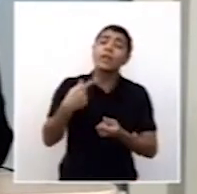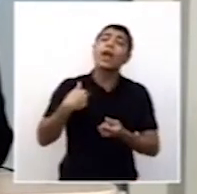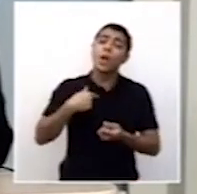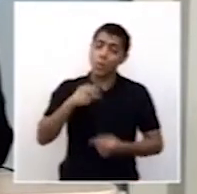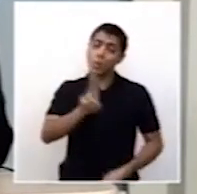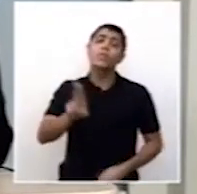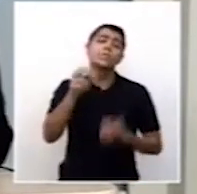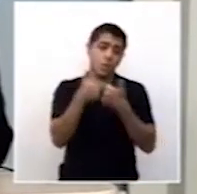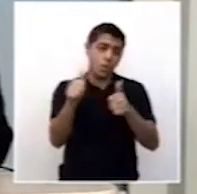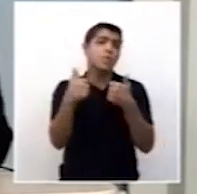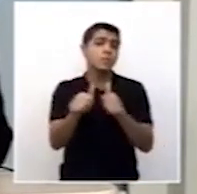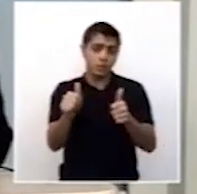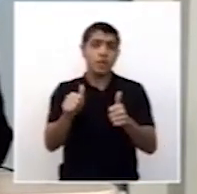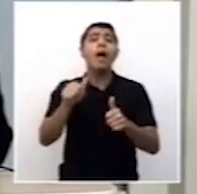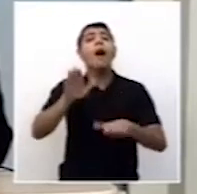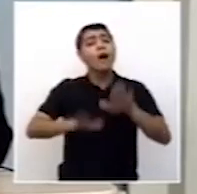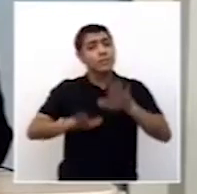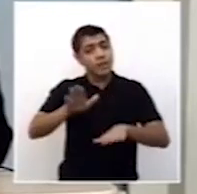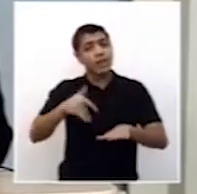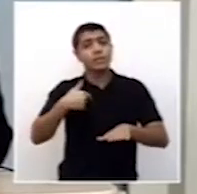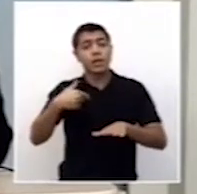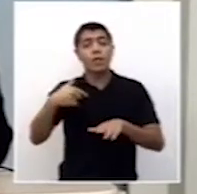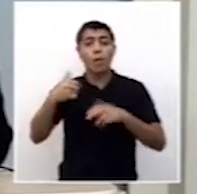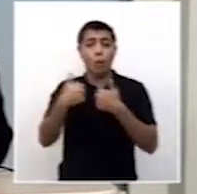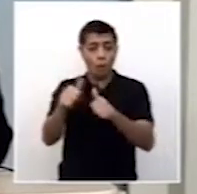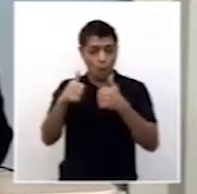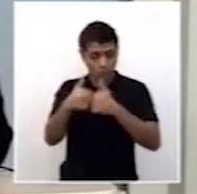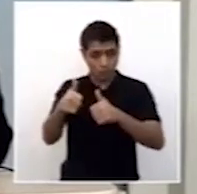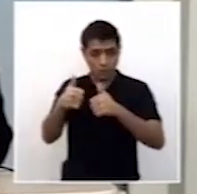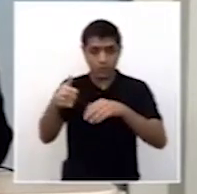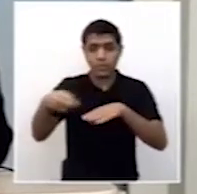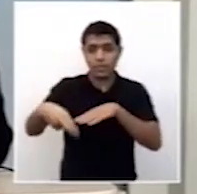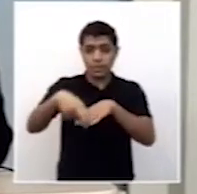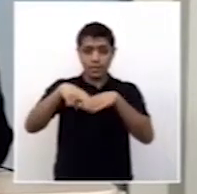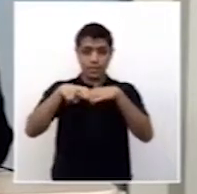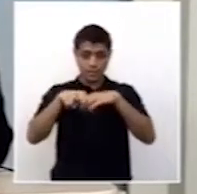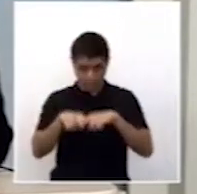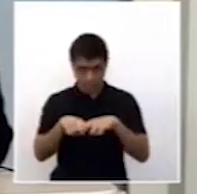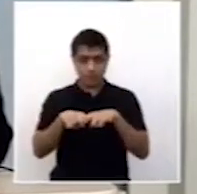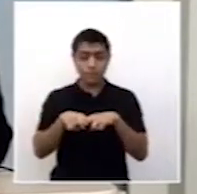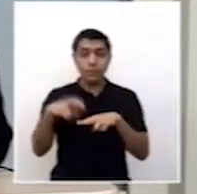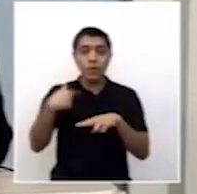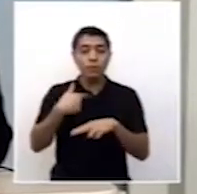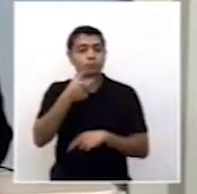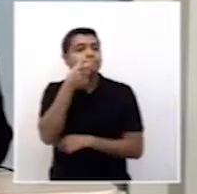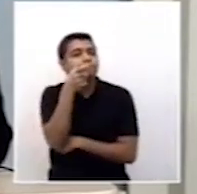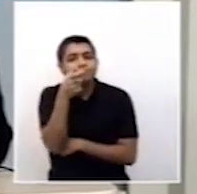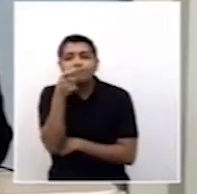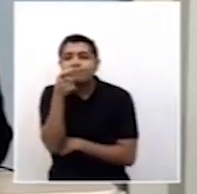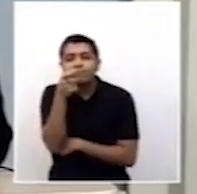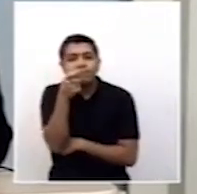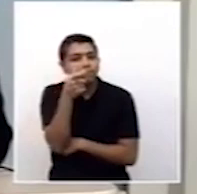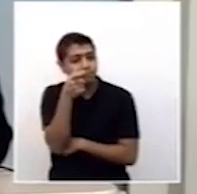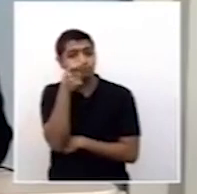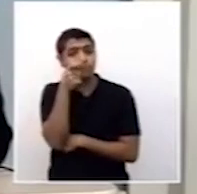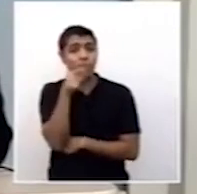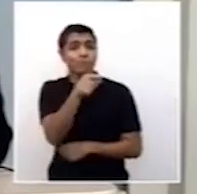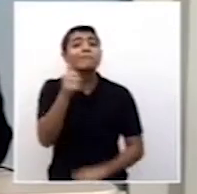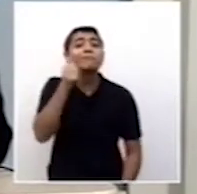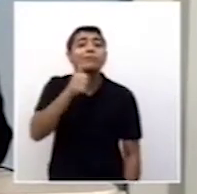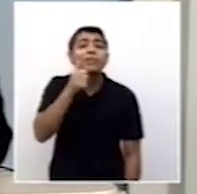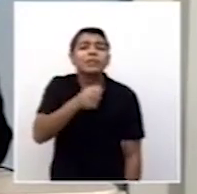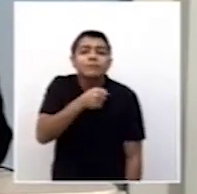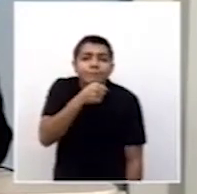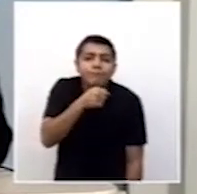fico observando o que está acontecendo. Tem uma senhora que, de vez em quando, ela entra no ônibus. Ela